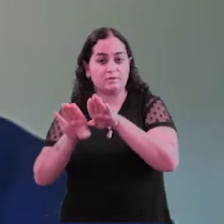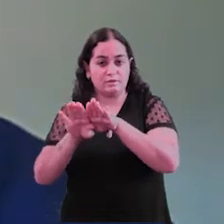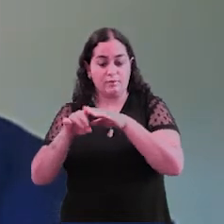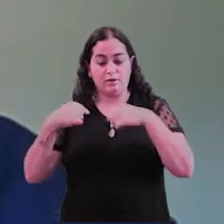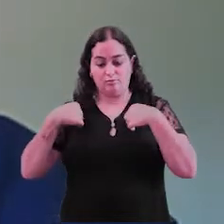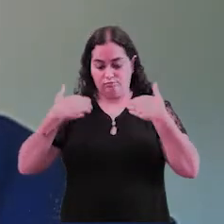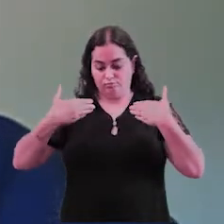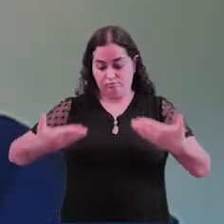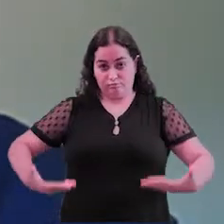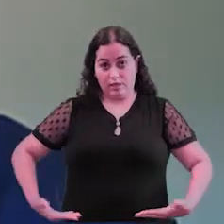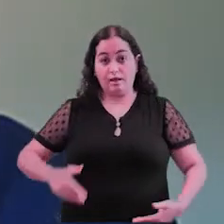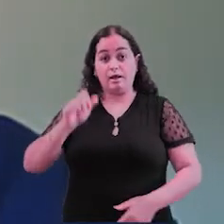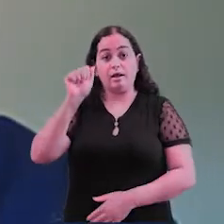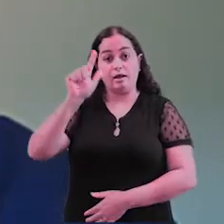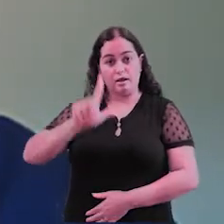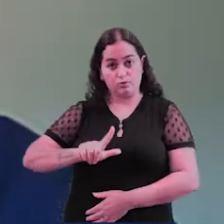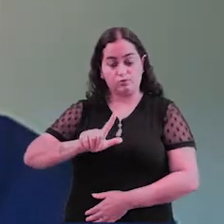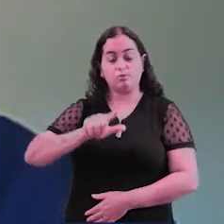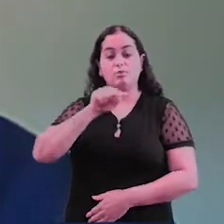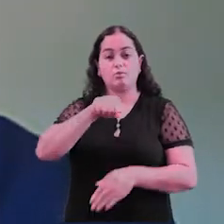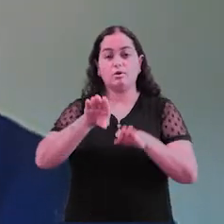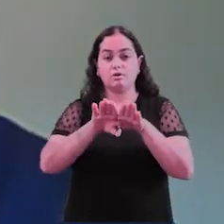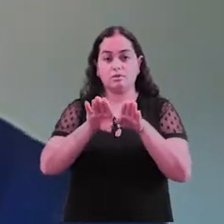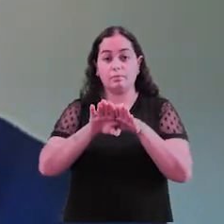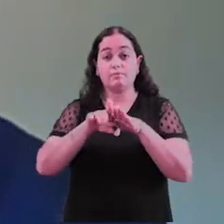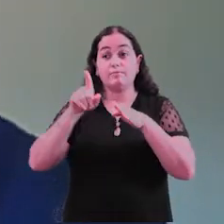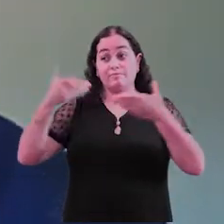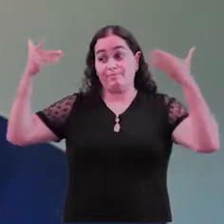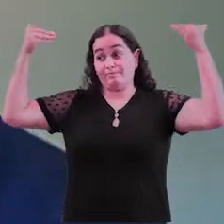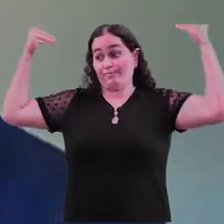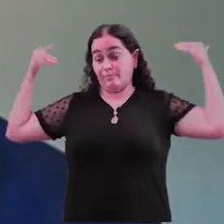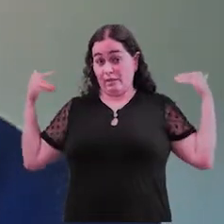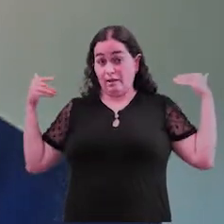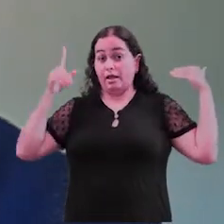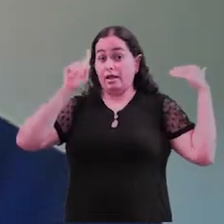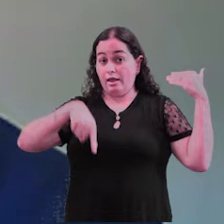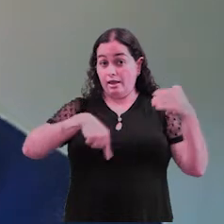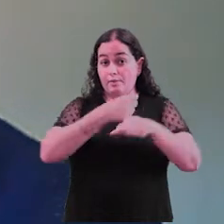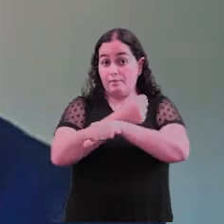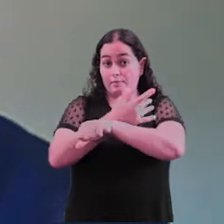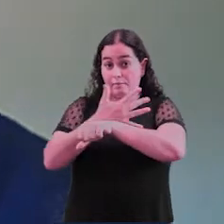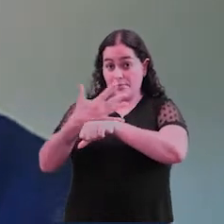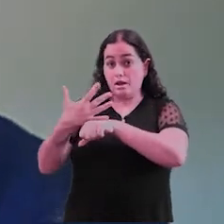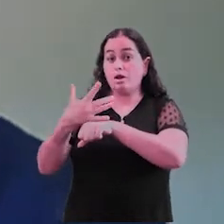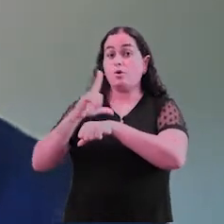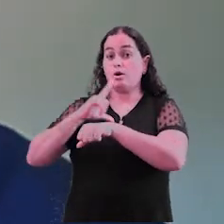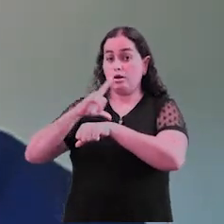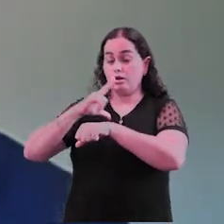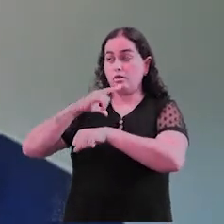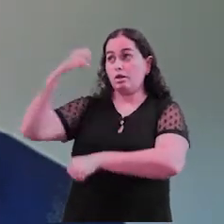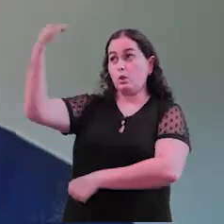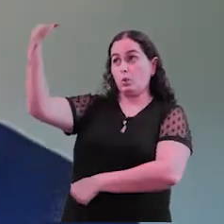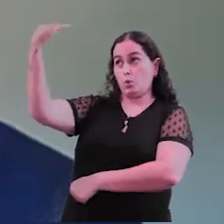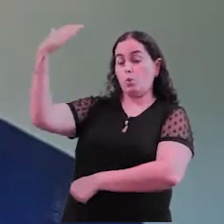azul. O ambiente no qual me encontro apresenta uma parede branca ao fundo e tem claridade.